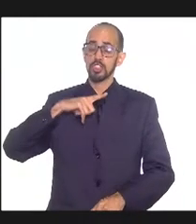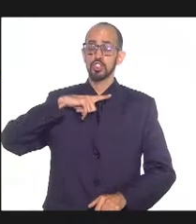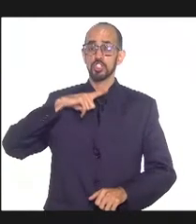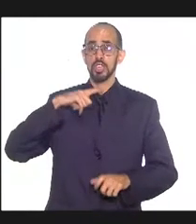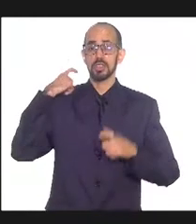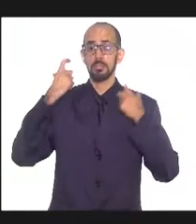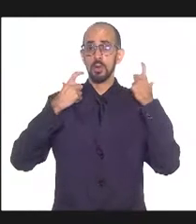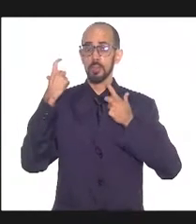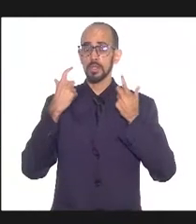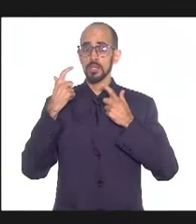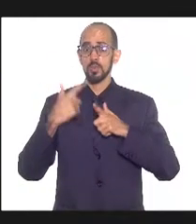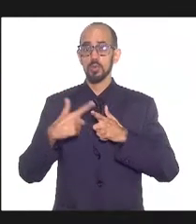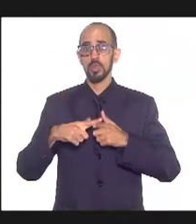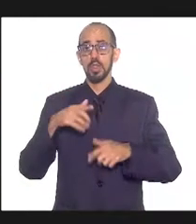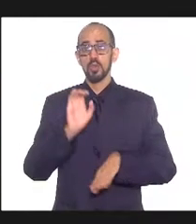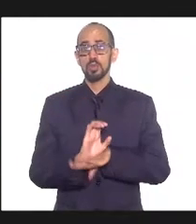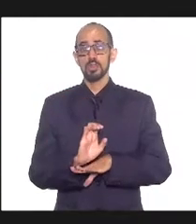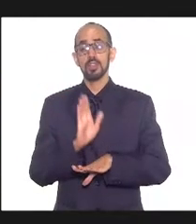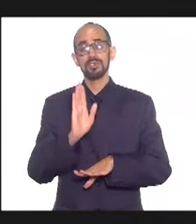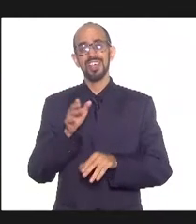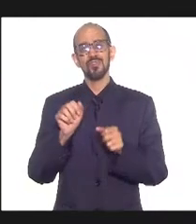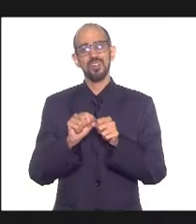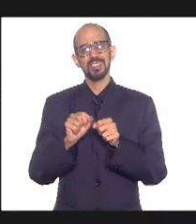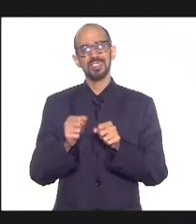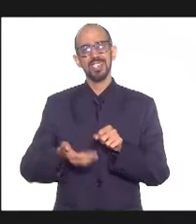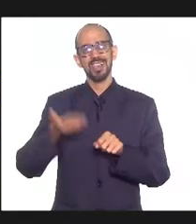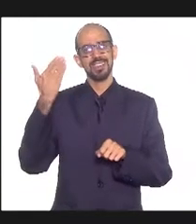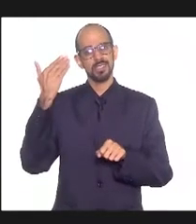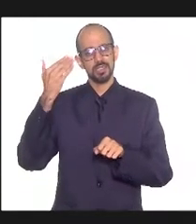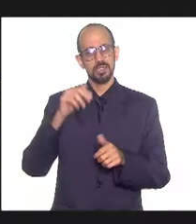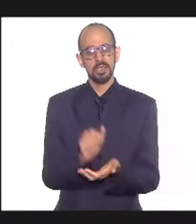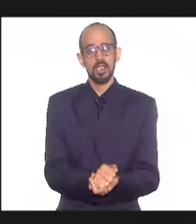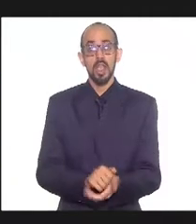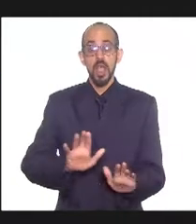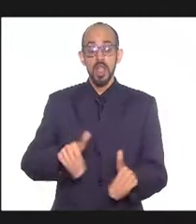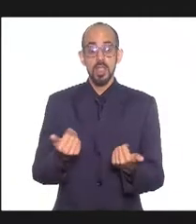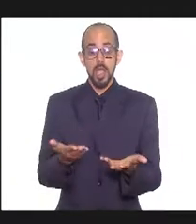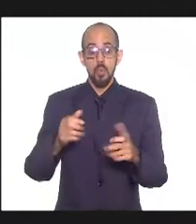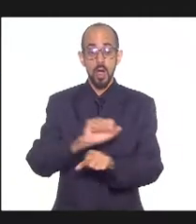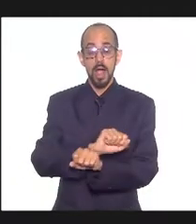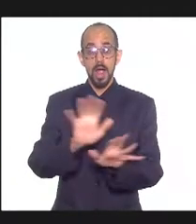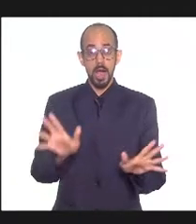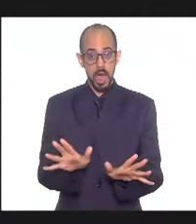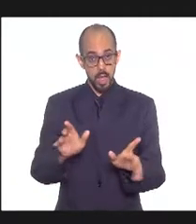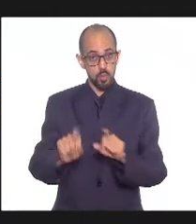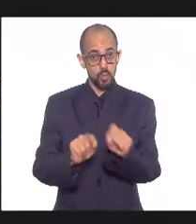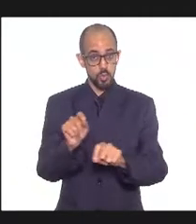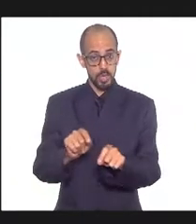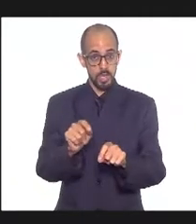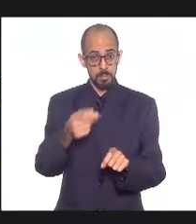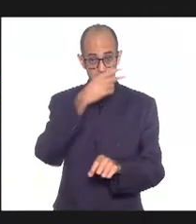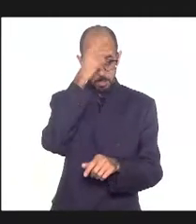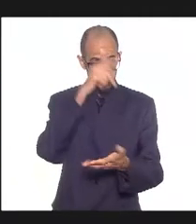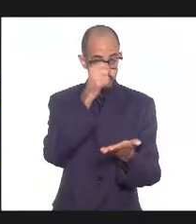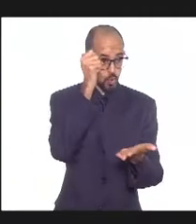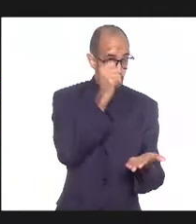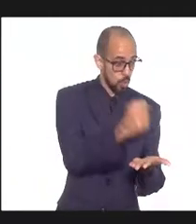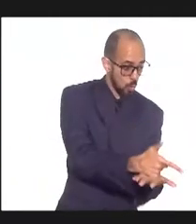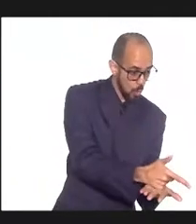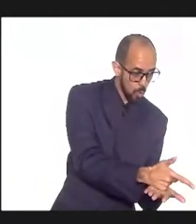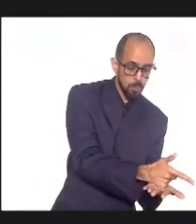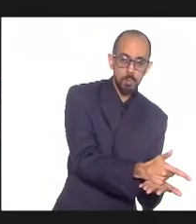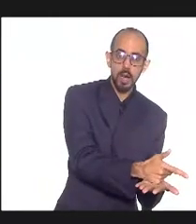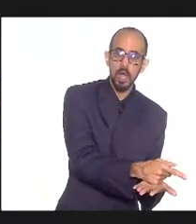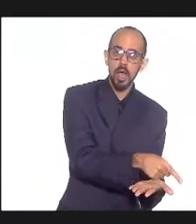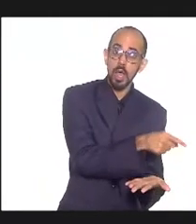os Estados já executavam. Então, é muito claro que a entrega ao consumidor final é uma atribuição dos